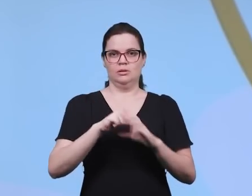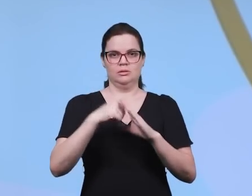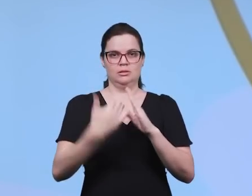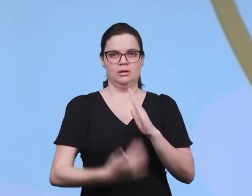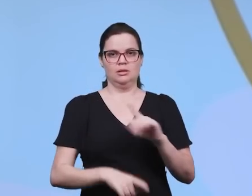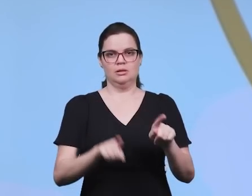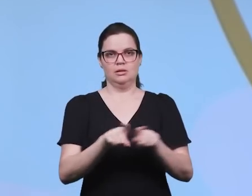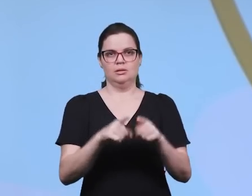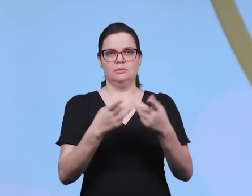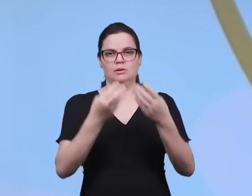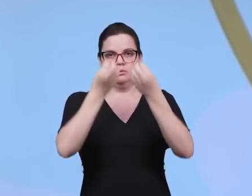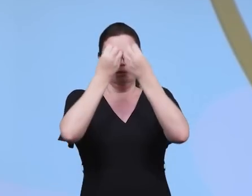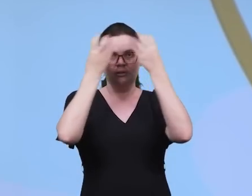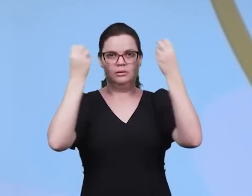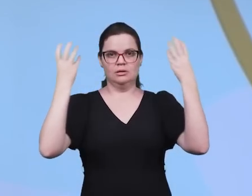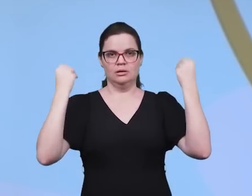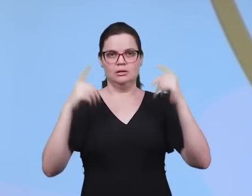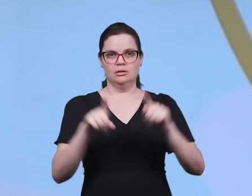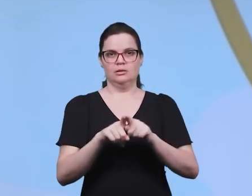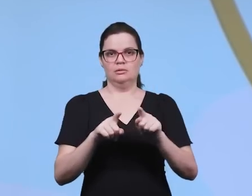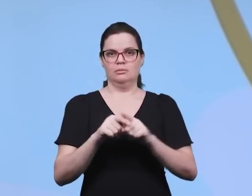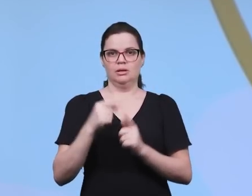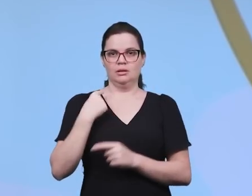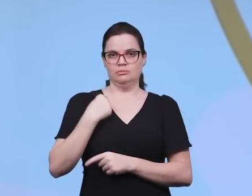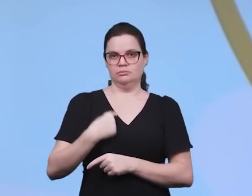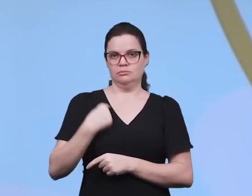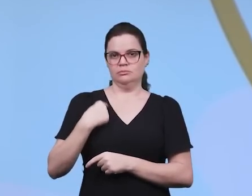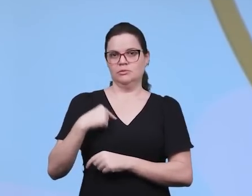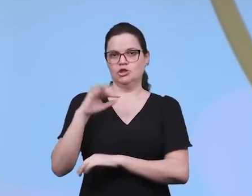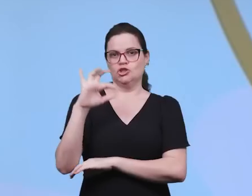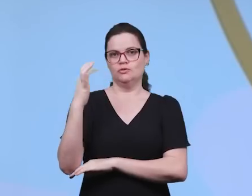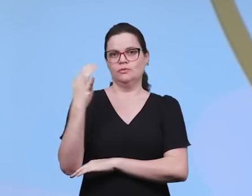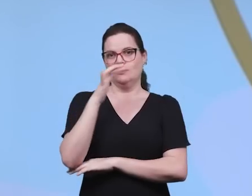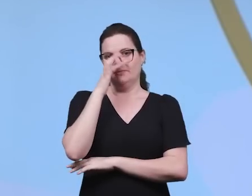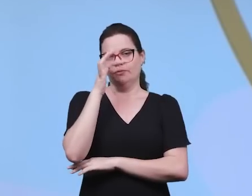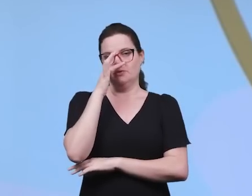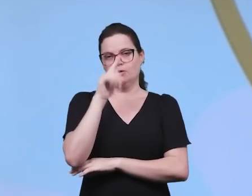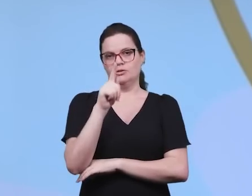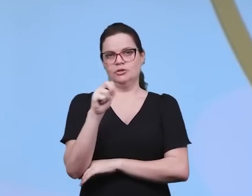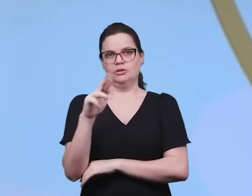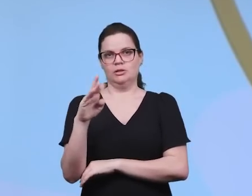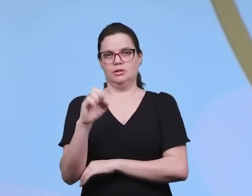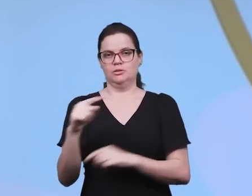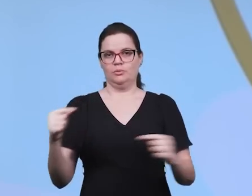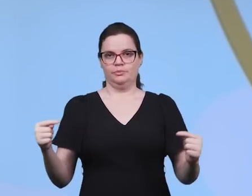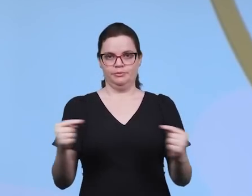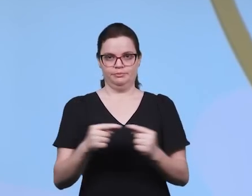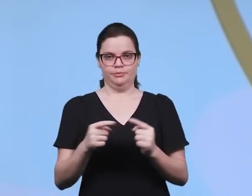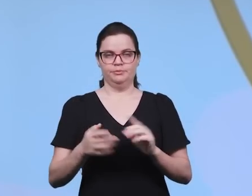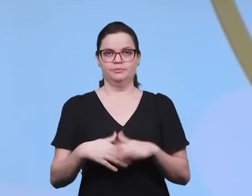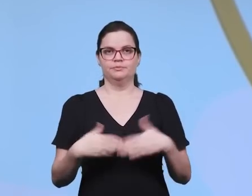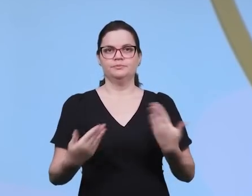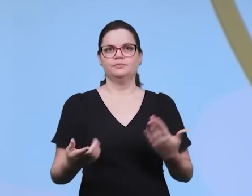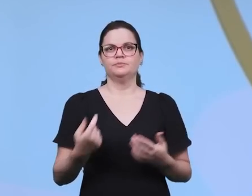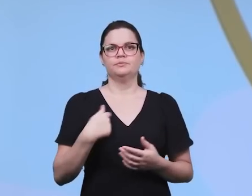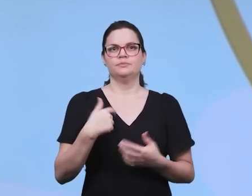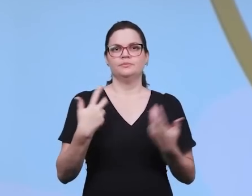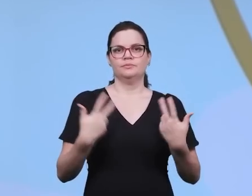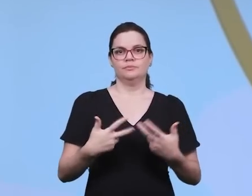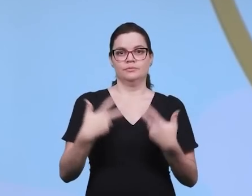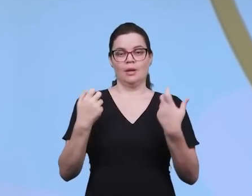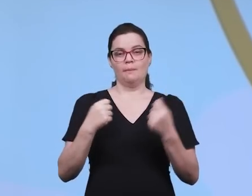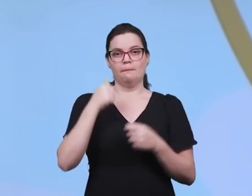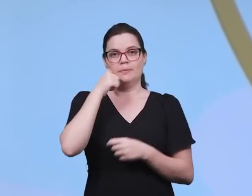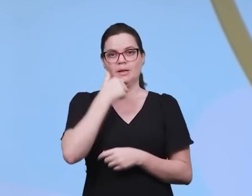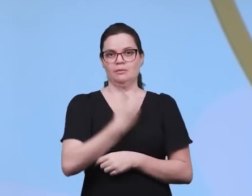como o TDAH, que é uma relação que tem a florzinha aqui. Então, ao ser identificado por uma colega